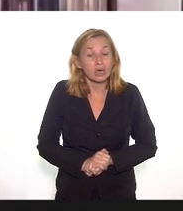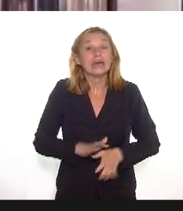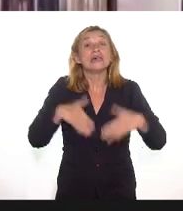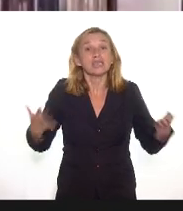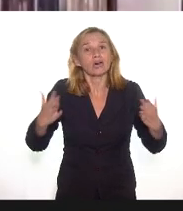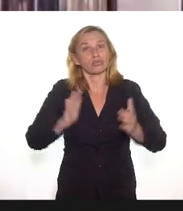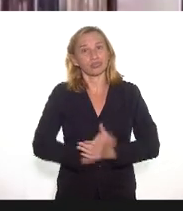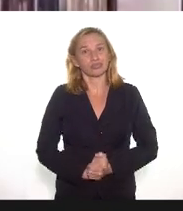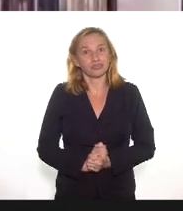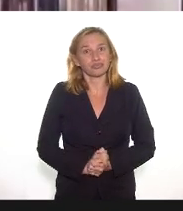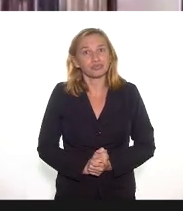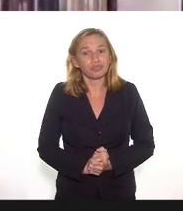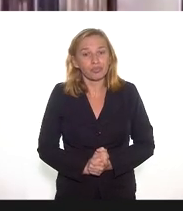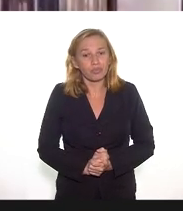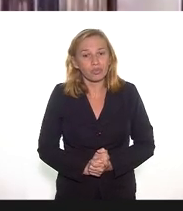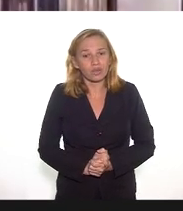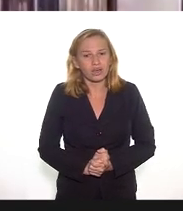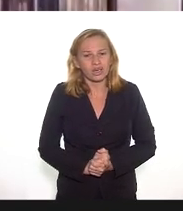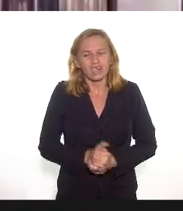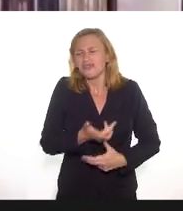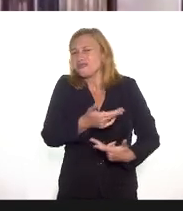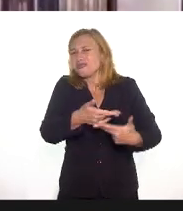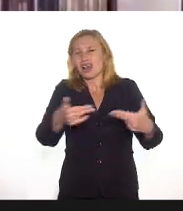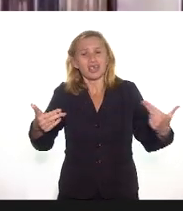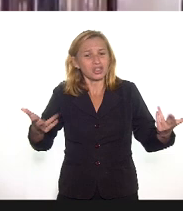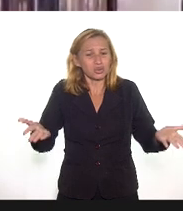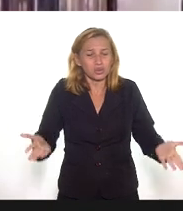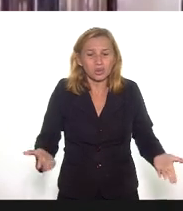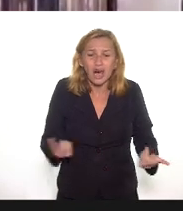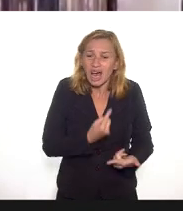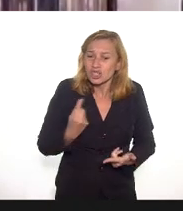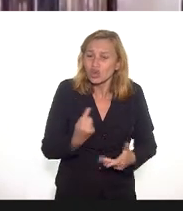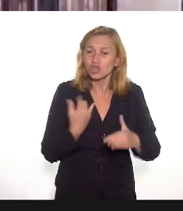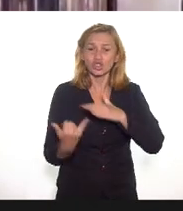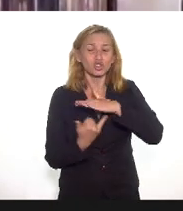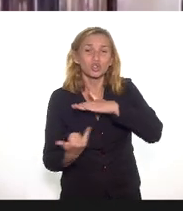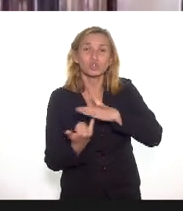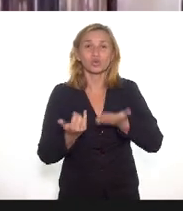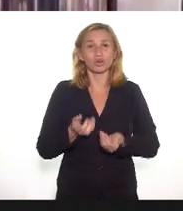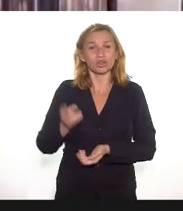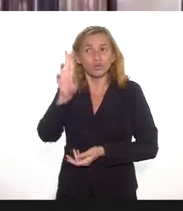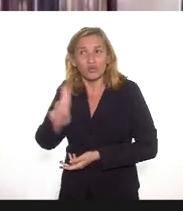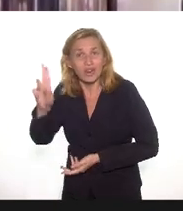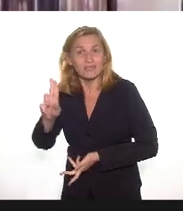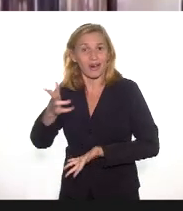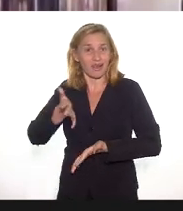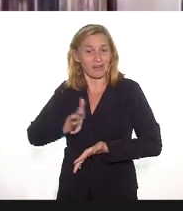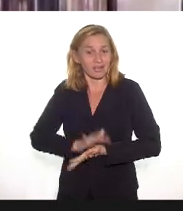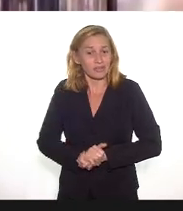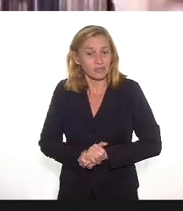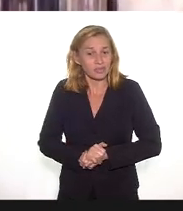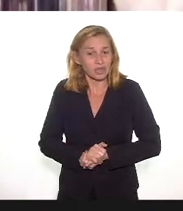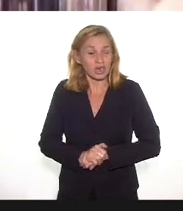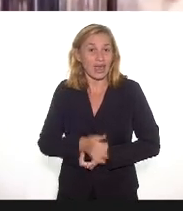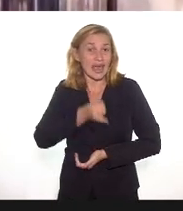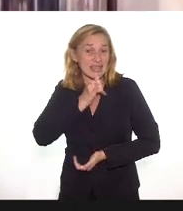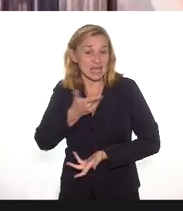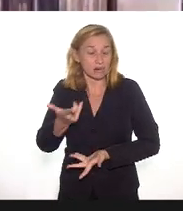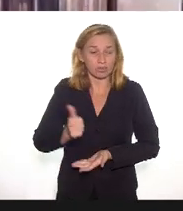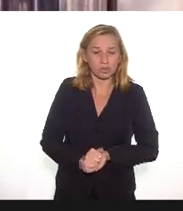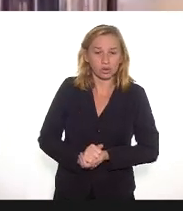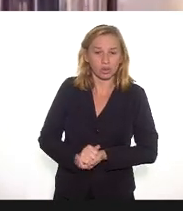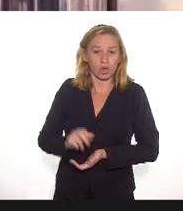Então, ou seja, tem uma série de coisas. As nossas instituições universitárias, nós temos, por exemplo,